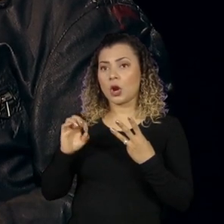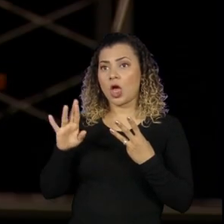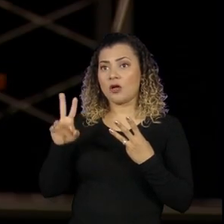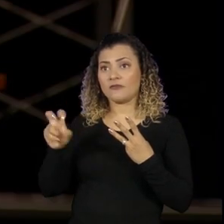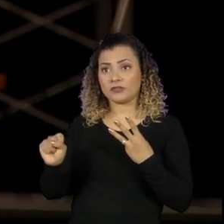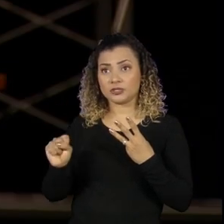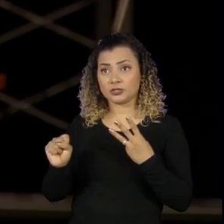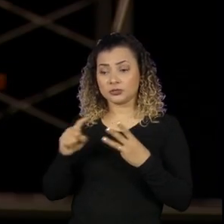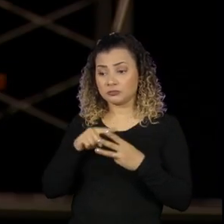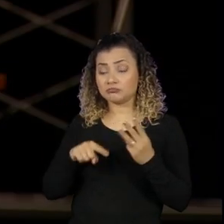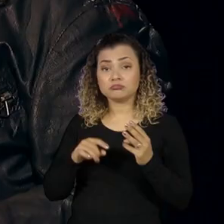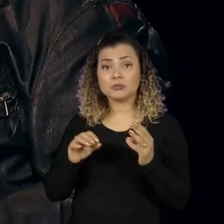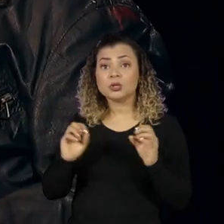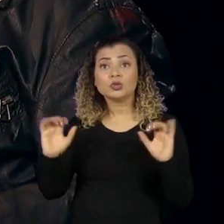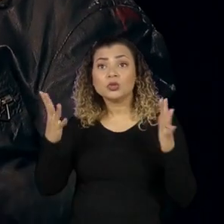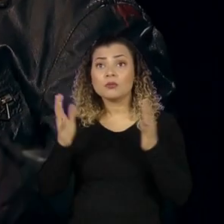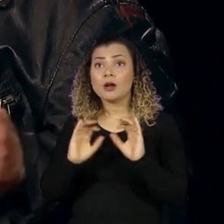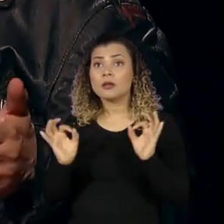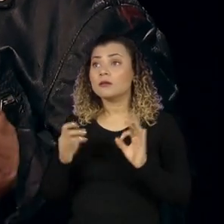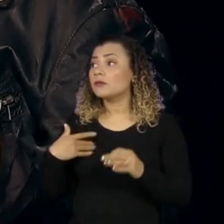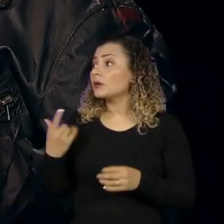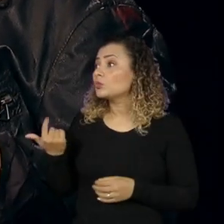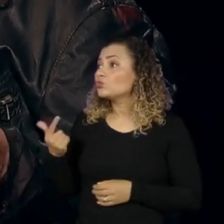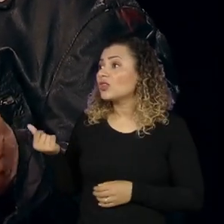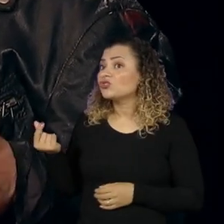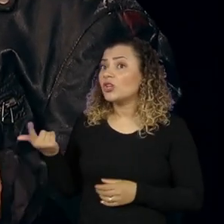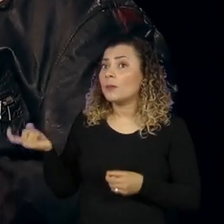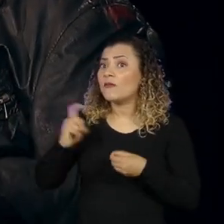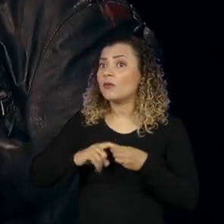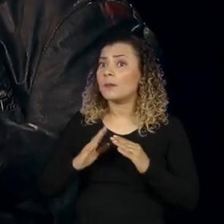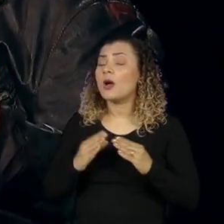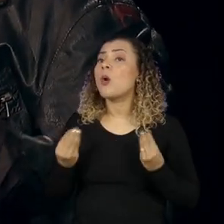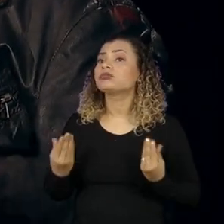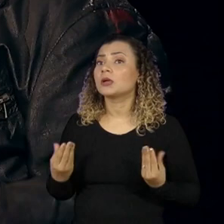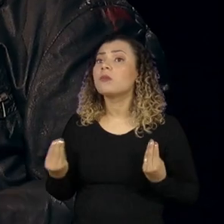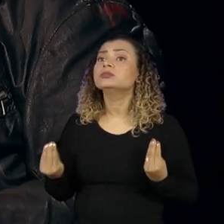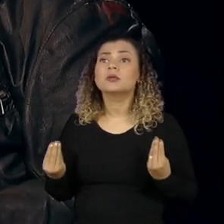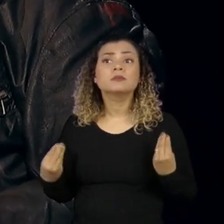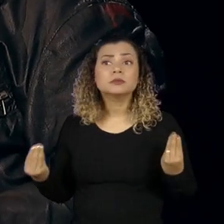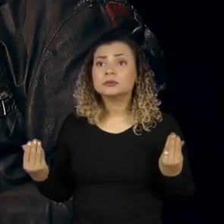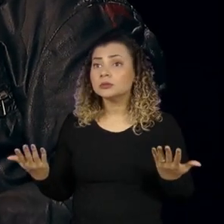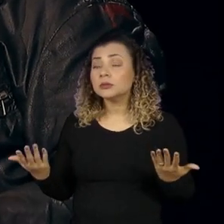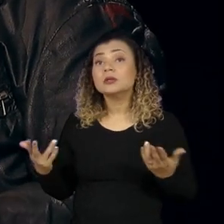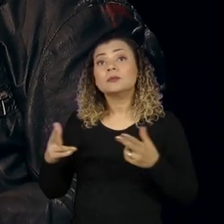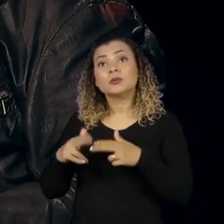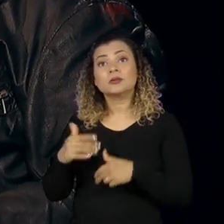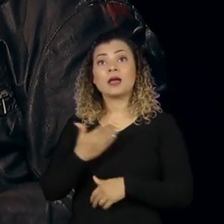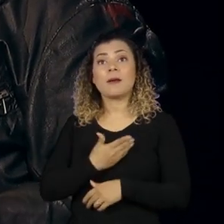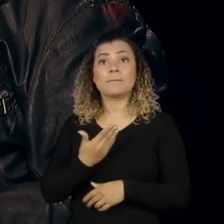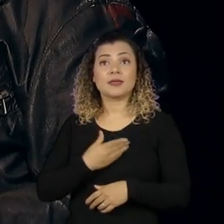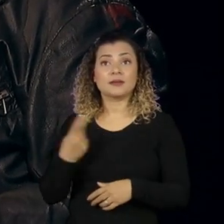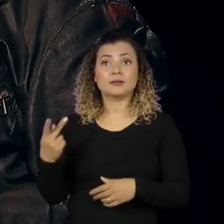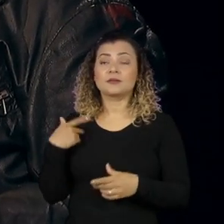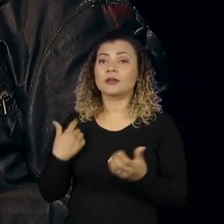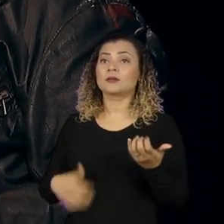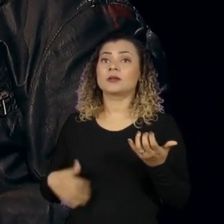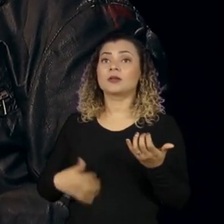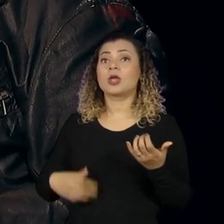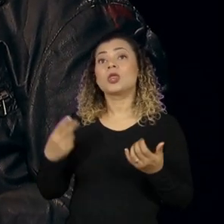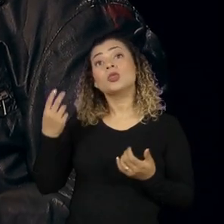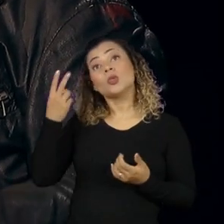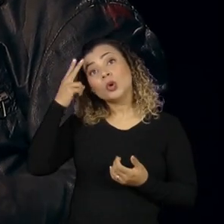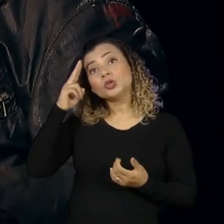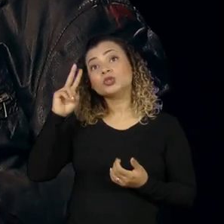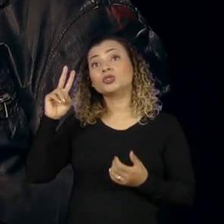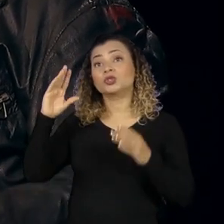voltar, né? Aí um amigo meu arrumou para eu tocar num bar, assim. Lá no Presidente Prudente. E eu fiquei tocando duas noites no bar